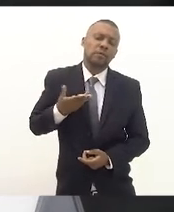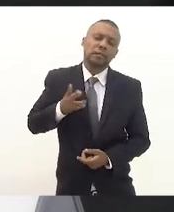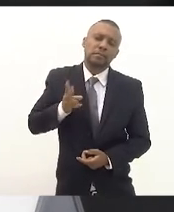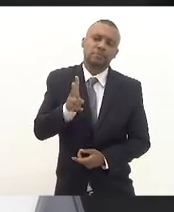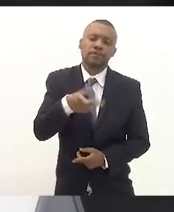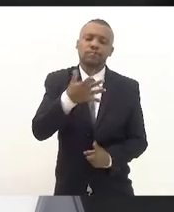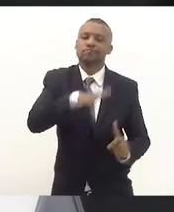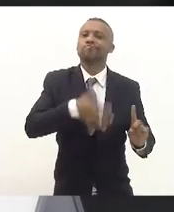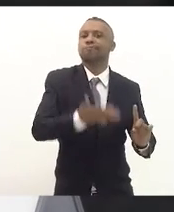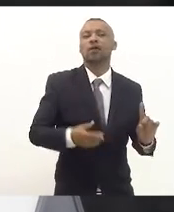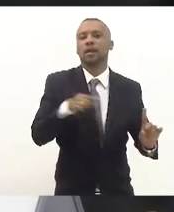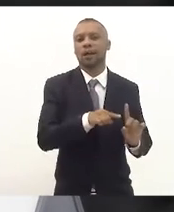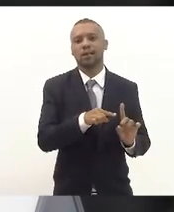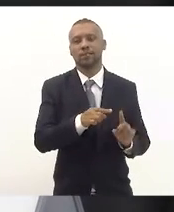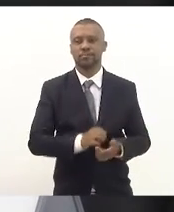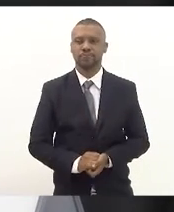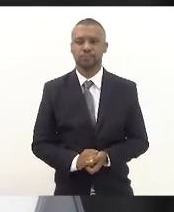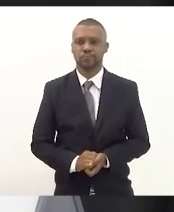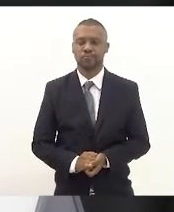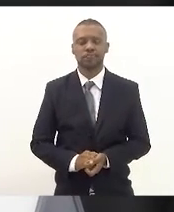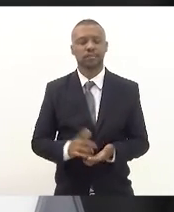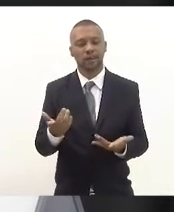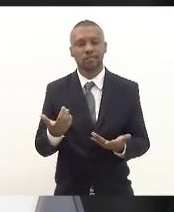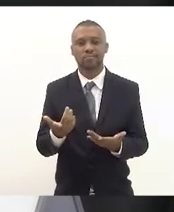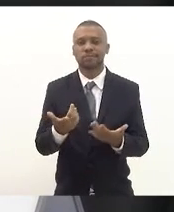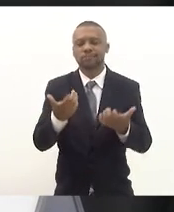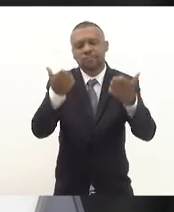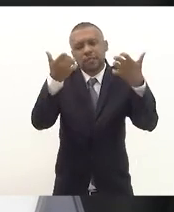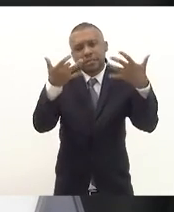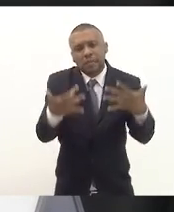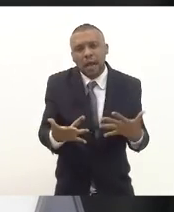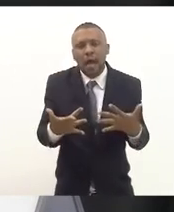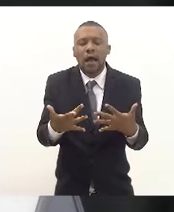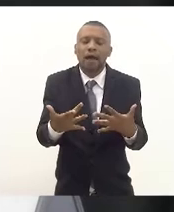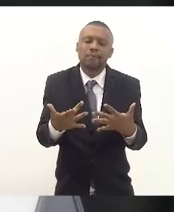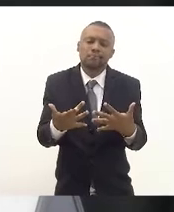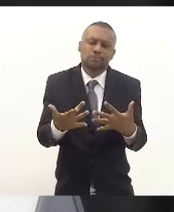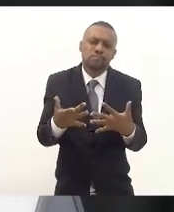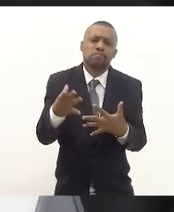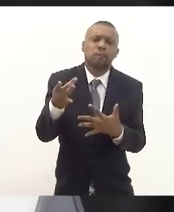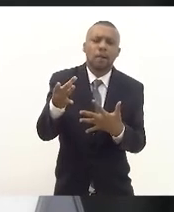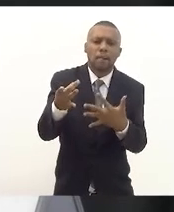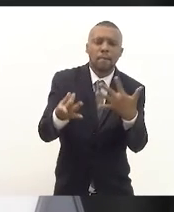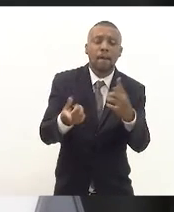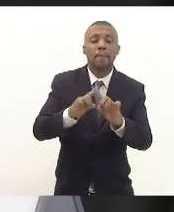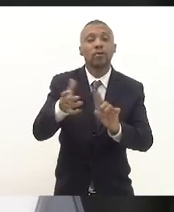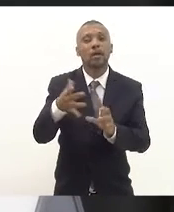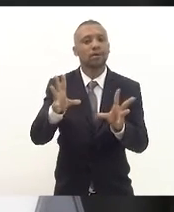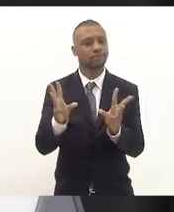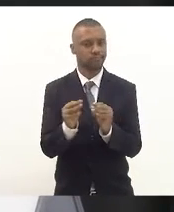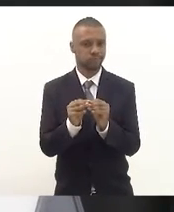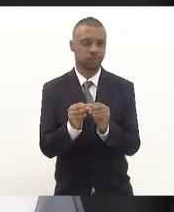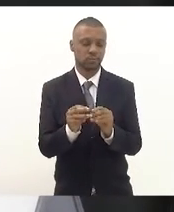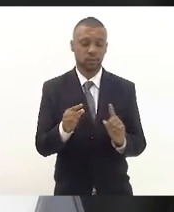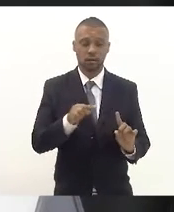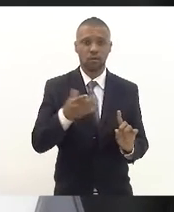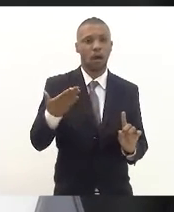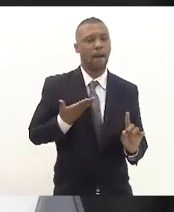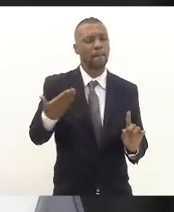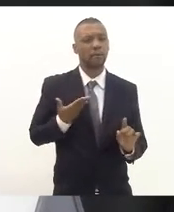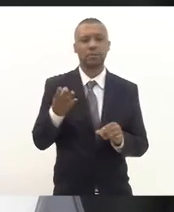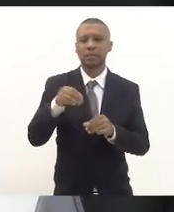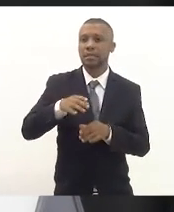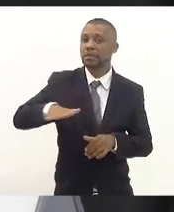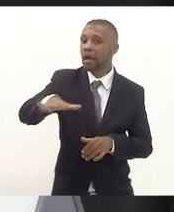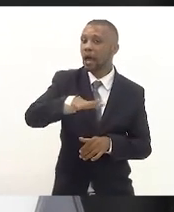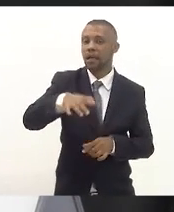o Celso Alba eu tenho muito para falar dos céus uma vou resumir muito Celso foi um amigo que eu ganhei na